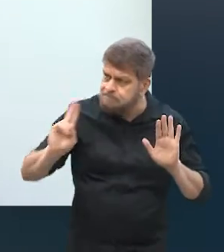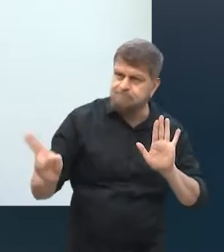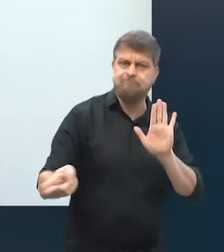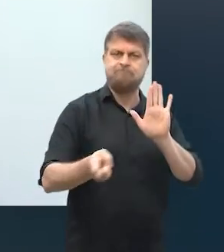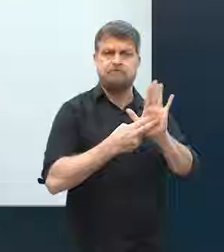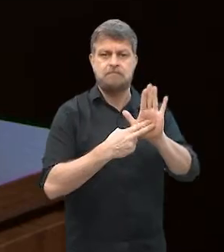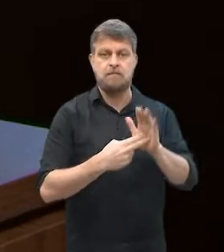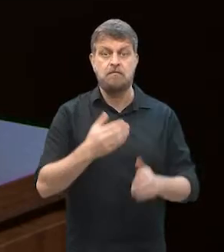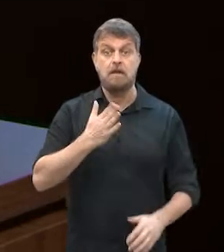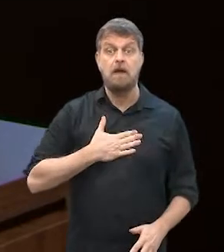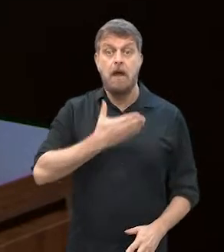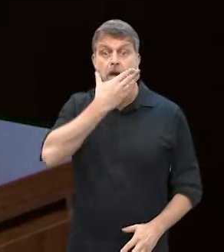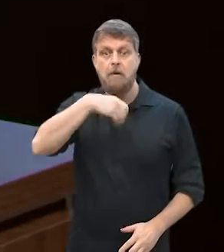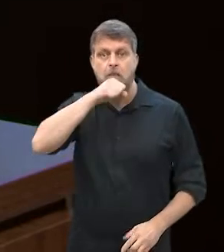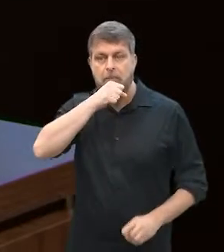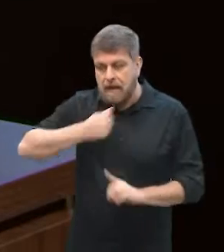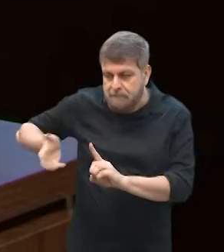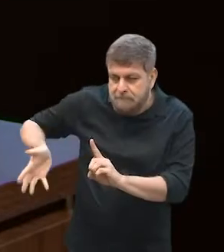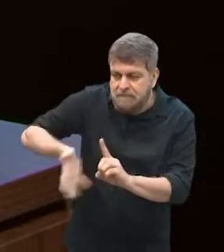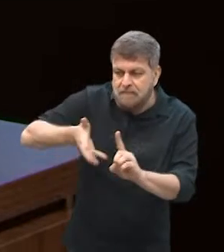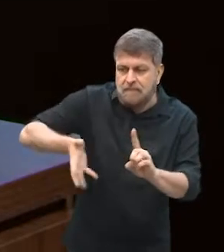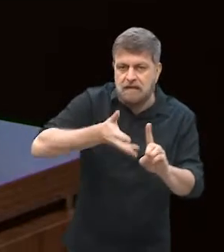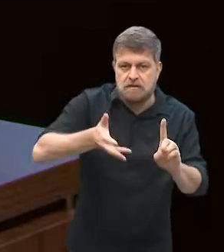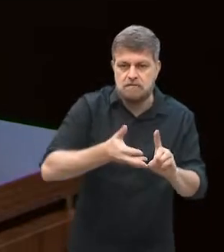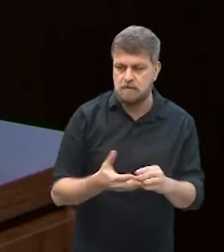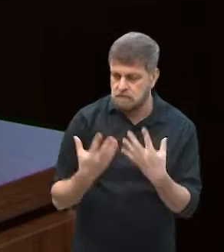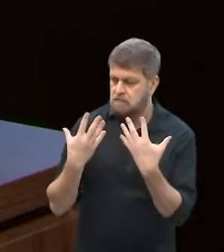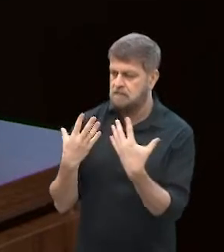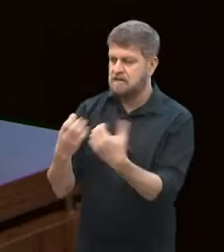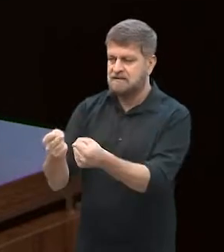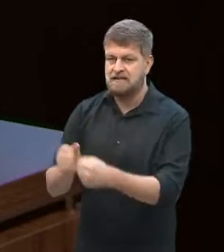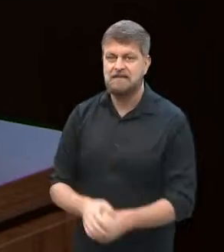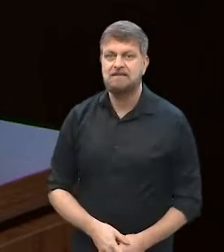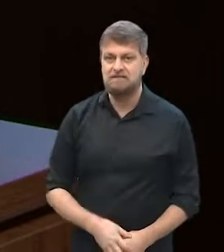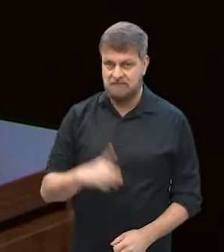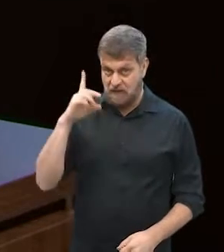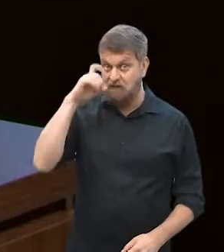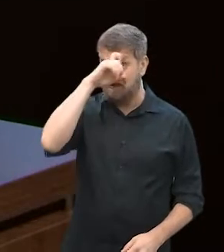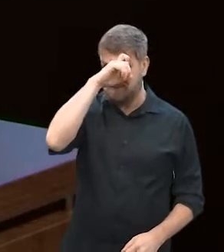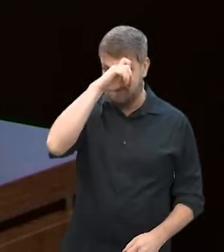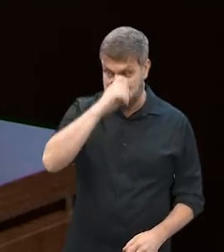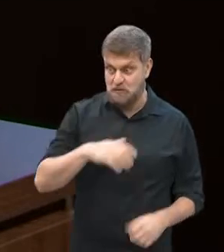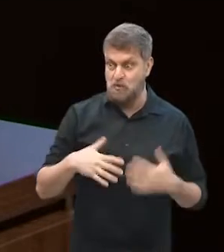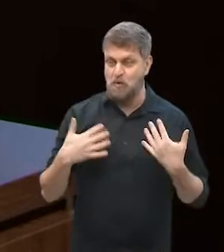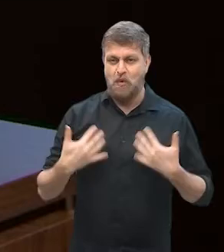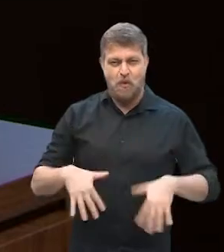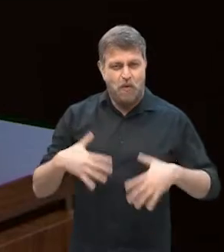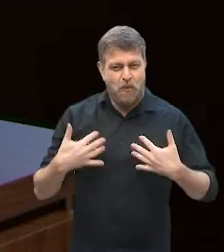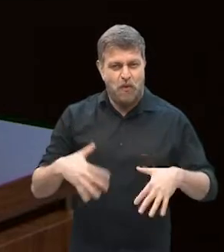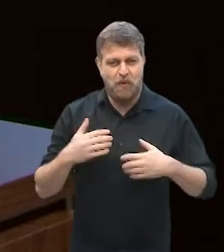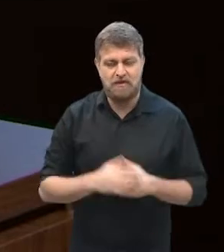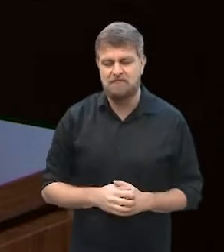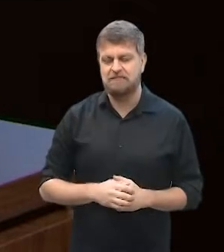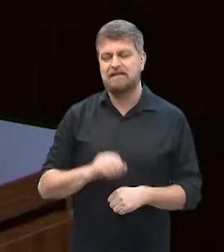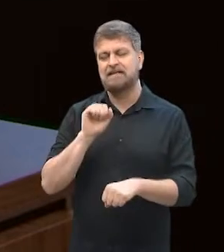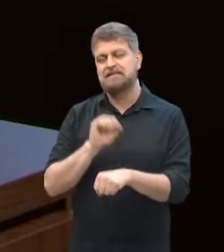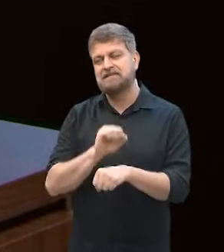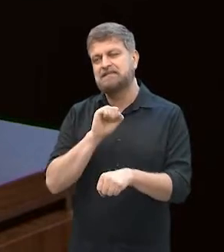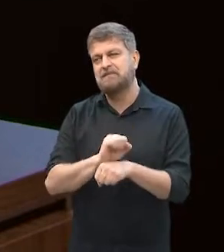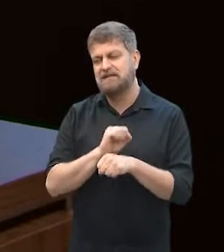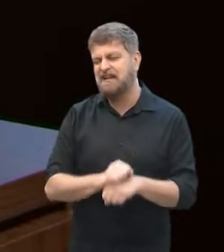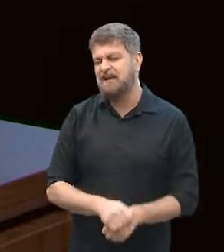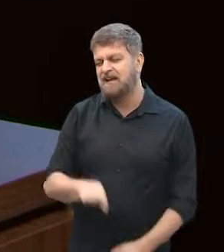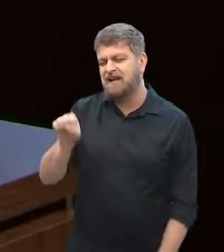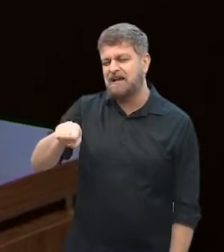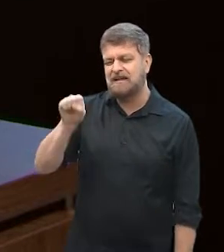senti que ele me apoiou e que eu podia caminhar. Sem culpa, foi difícil. Exatamente, eu fiquei protelando. Ah, eu